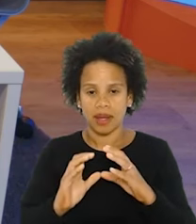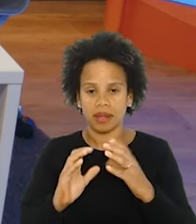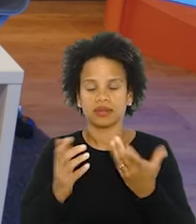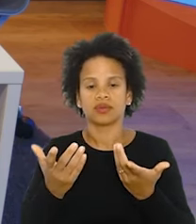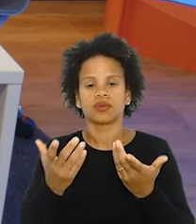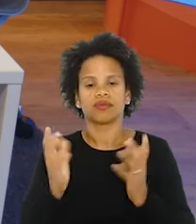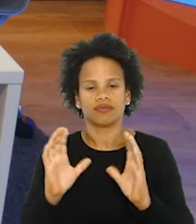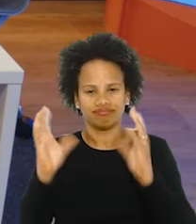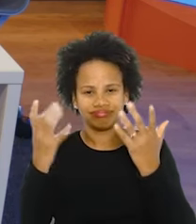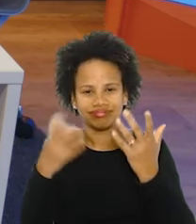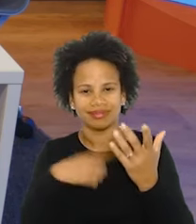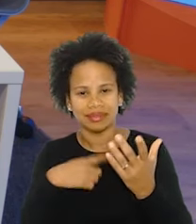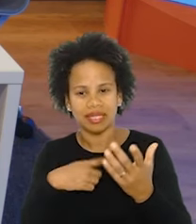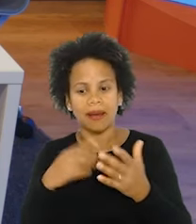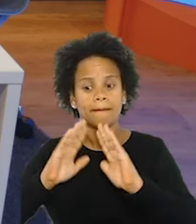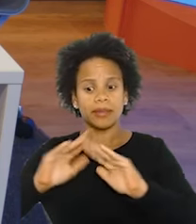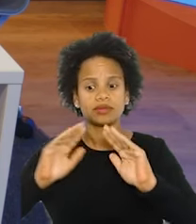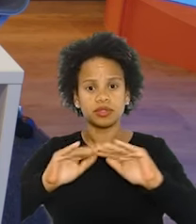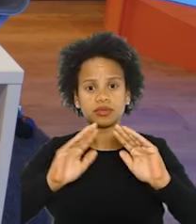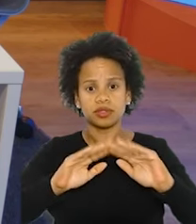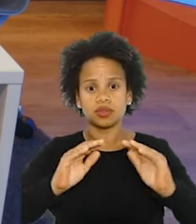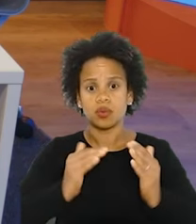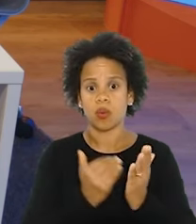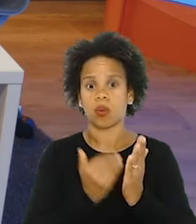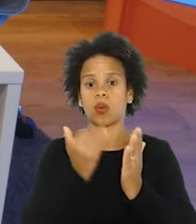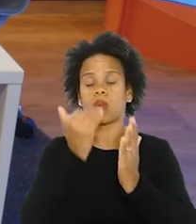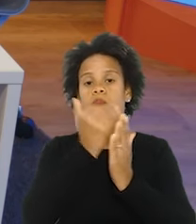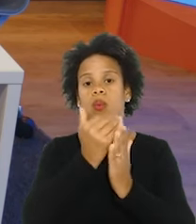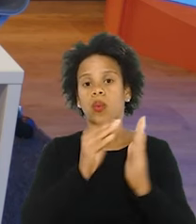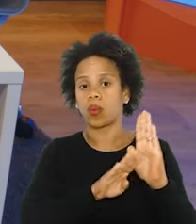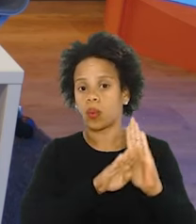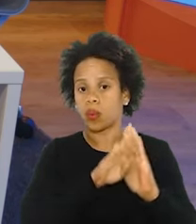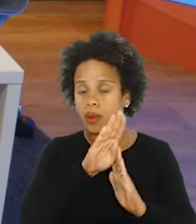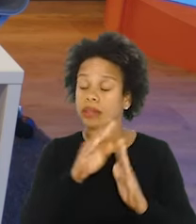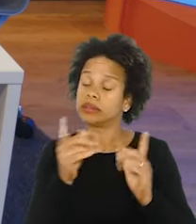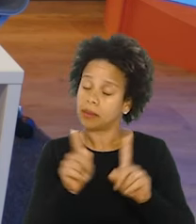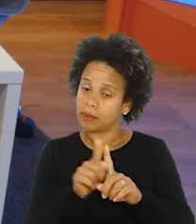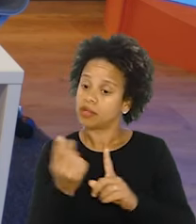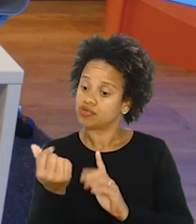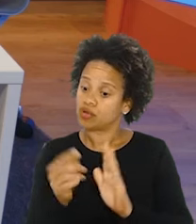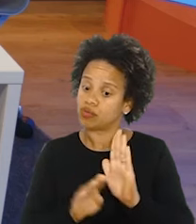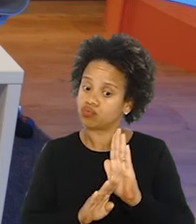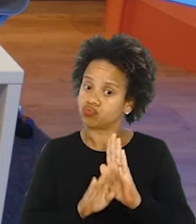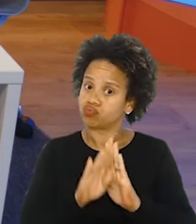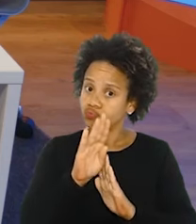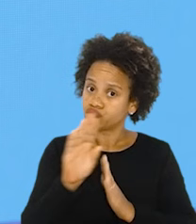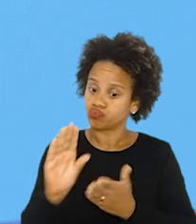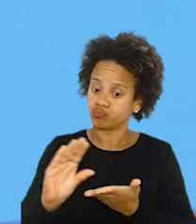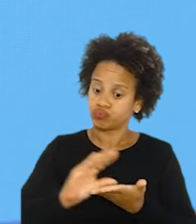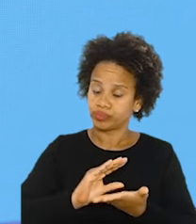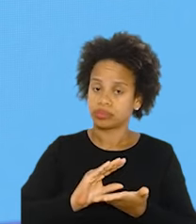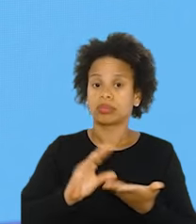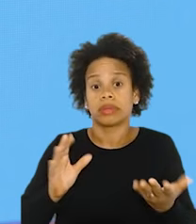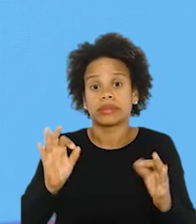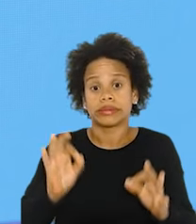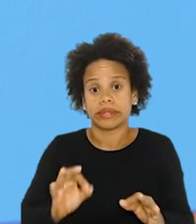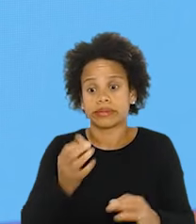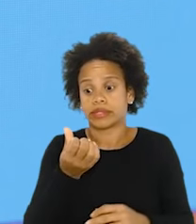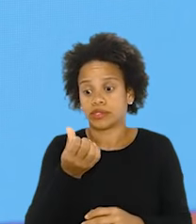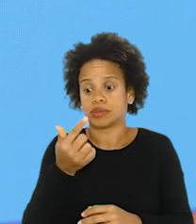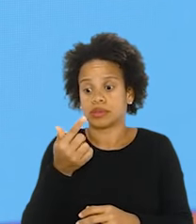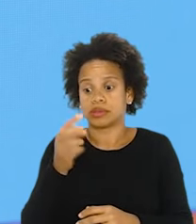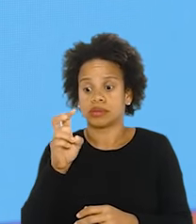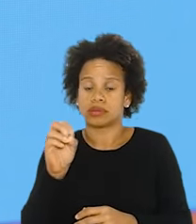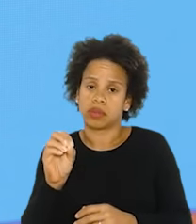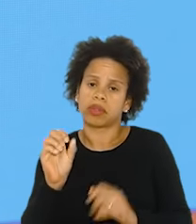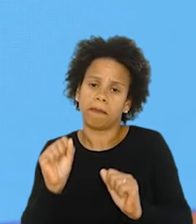geralmente aumenta e aí aumentam né E eles vão ter aí uma questão de aumento de faturamento então provavelmente e certamente vão passar dos